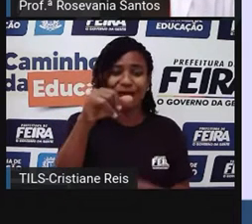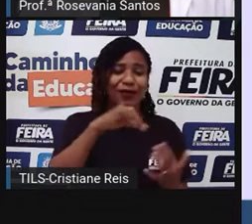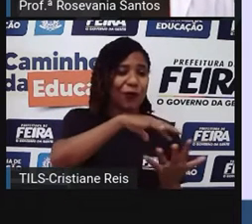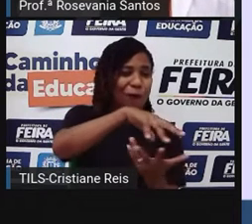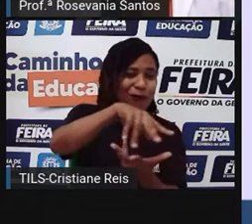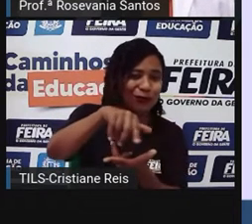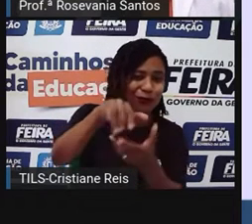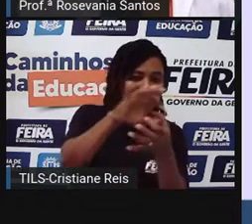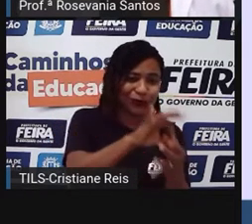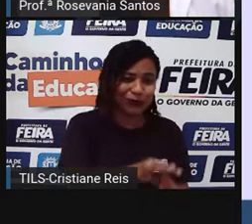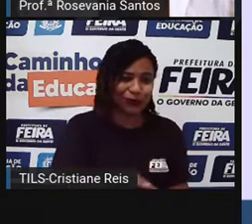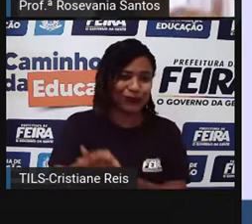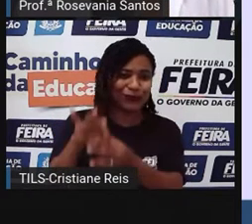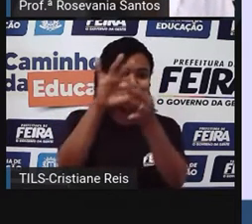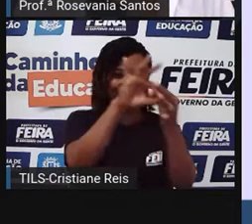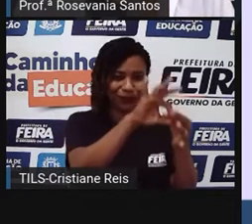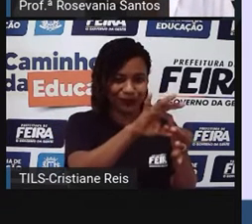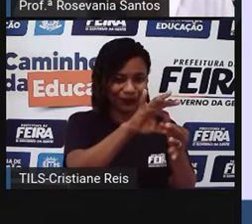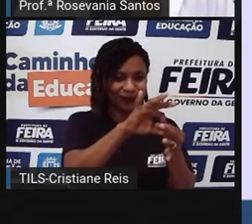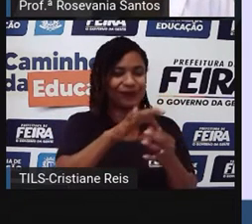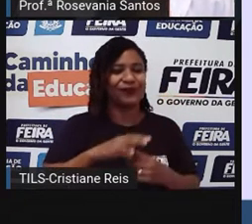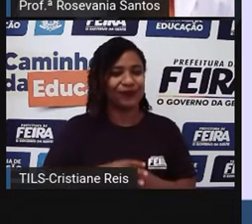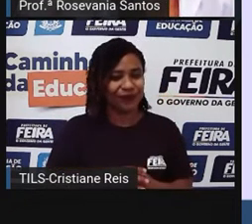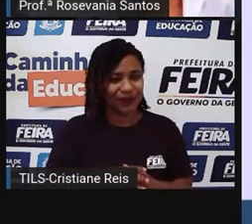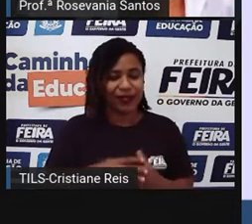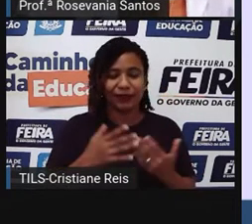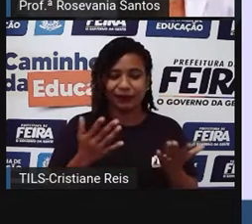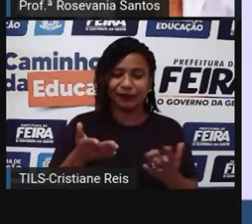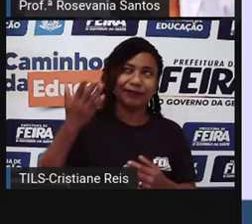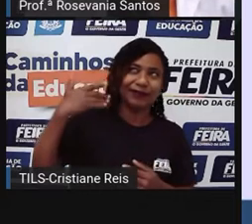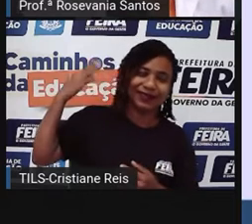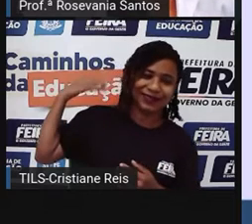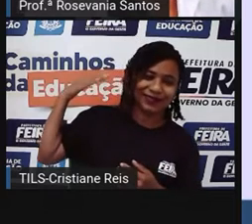Pró falou, uma viagem, né, que saía de Portugal